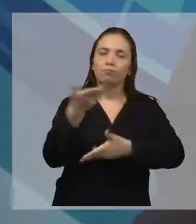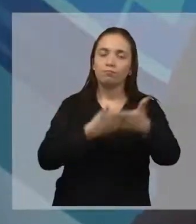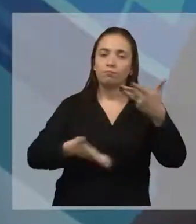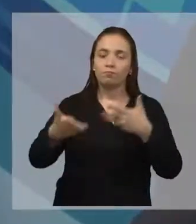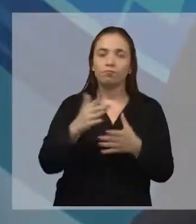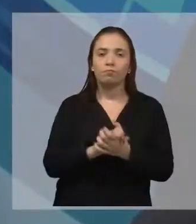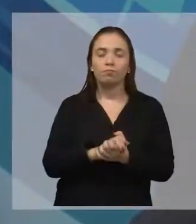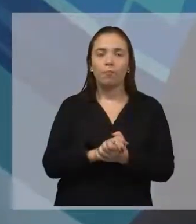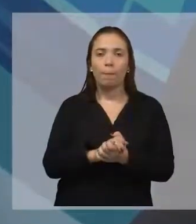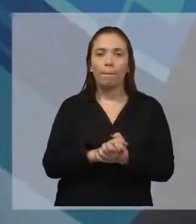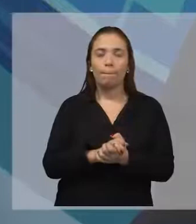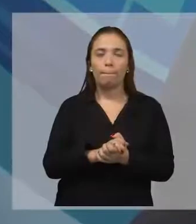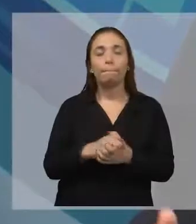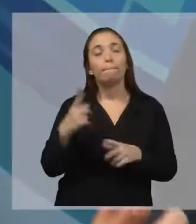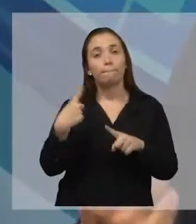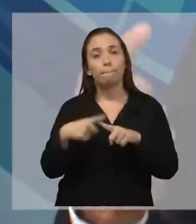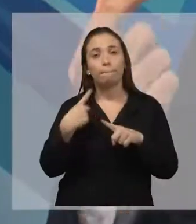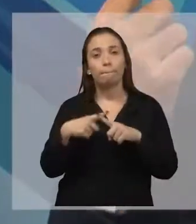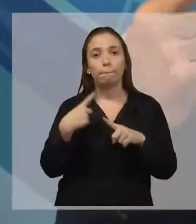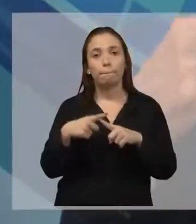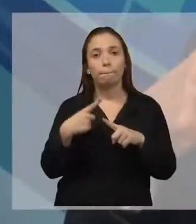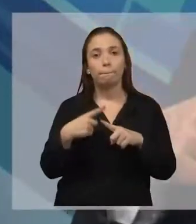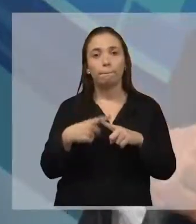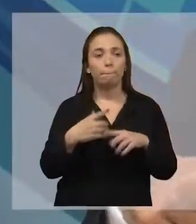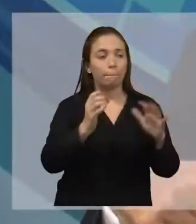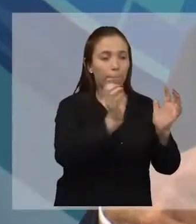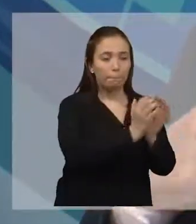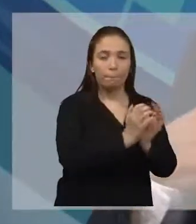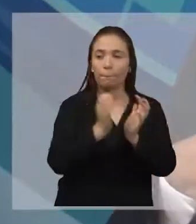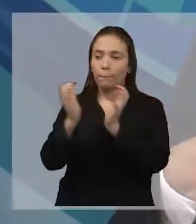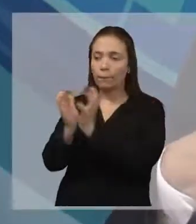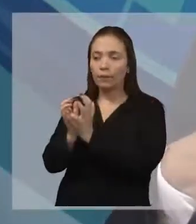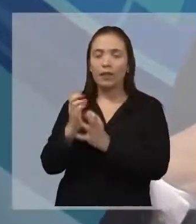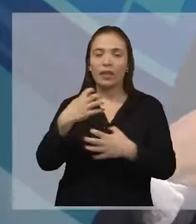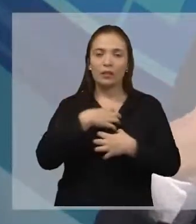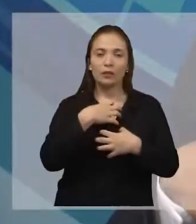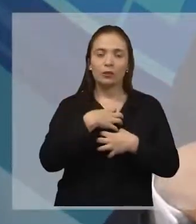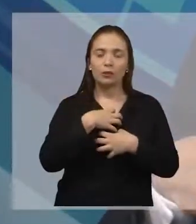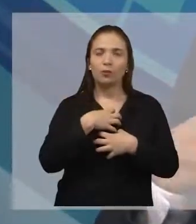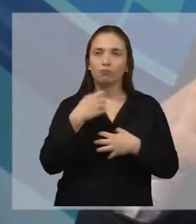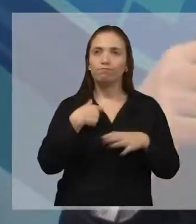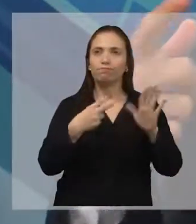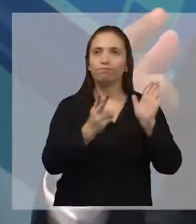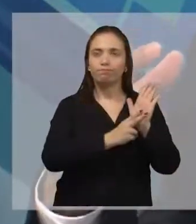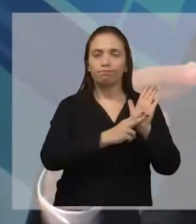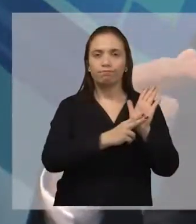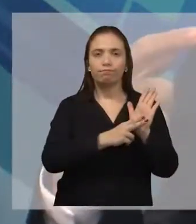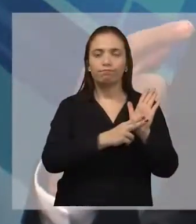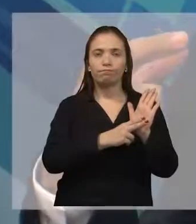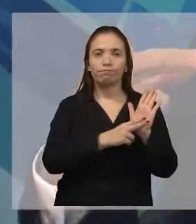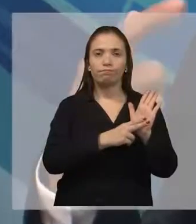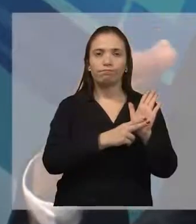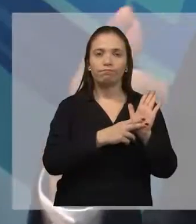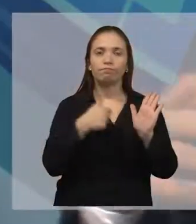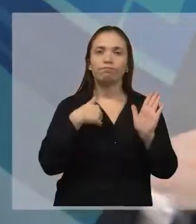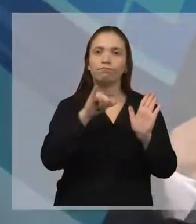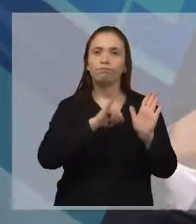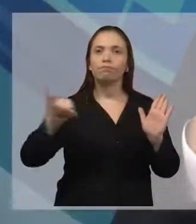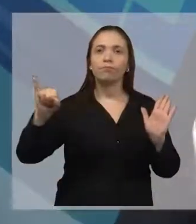familiares de mortos e de torturados. Né? Tivemos torturas bárbaras, né? Tem ossadas encontradas,